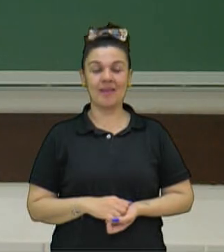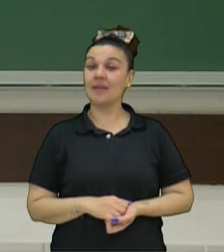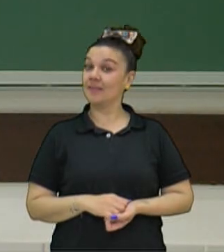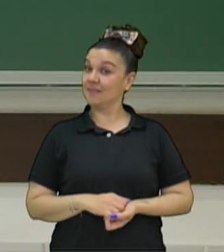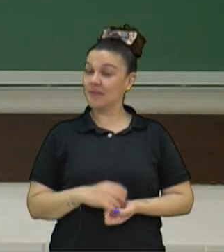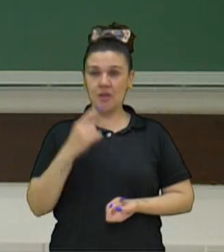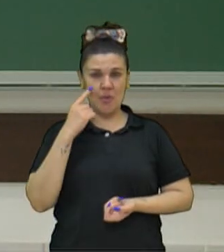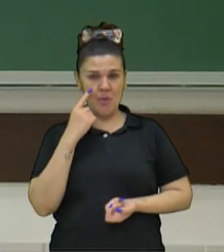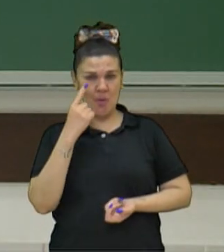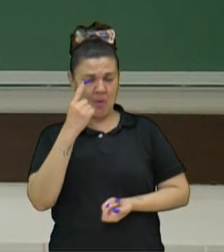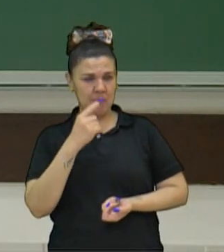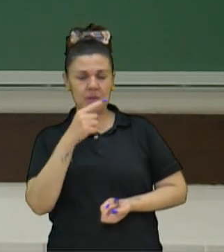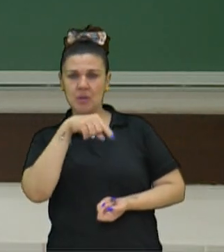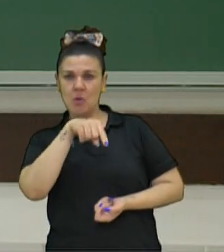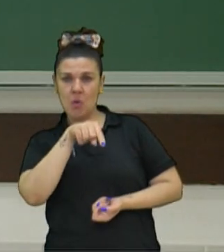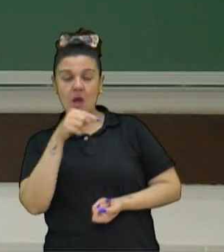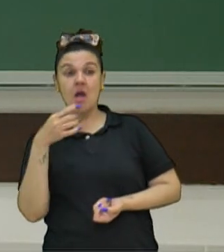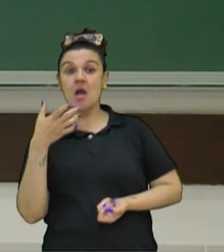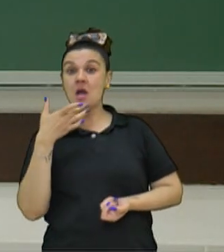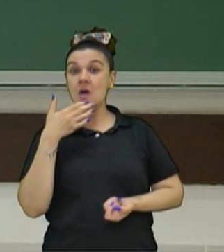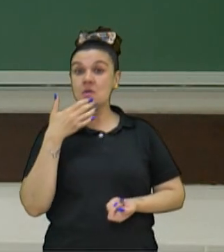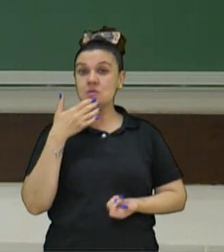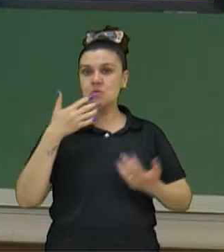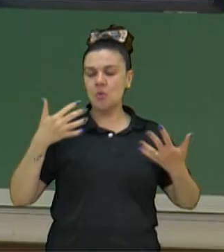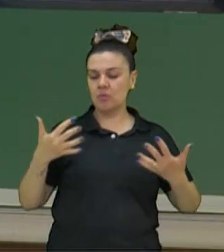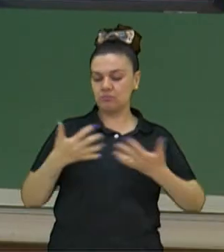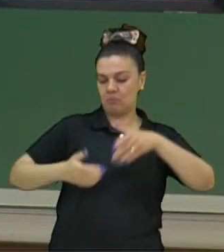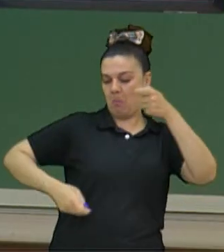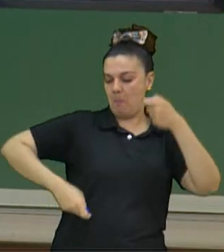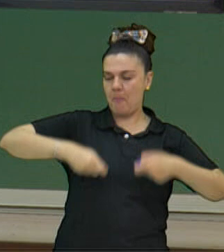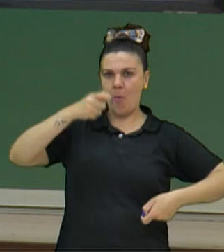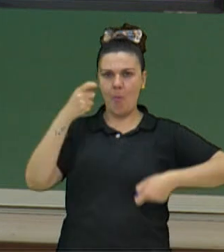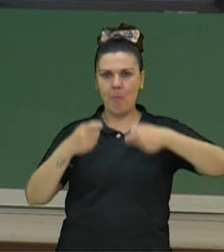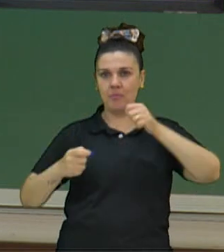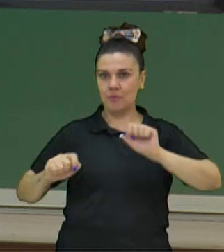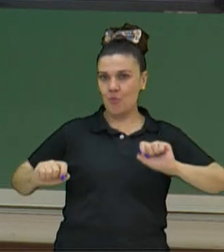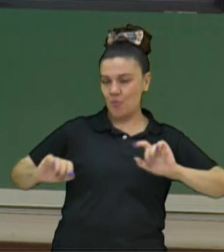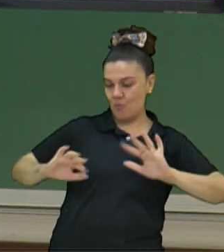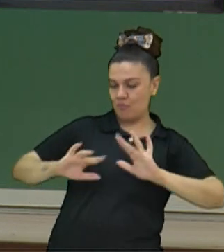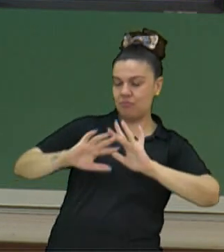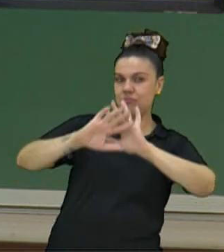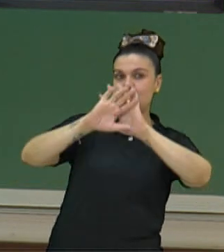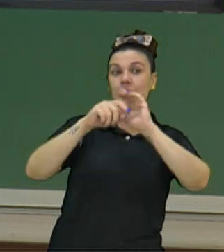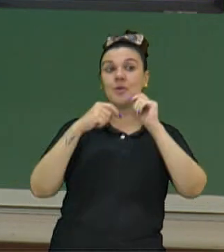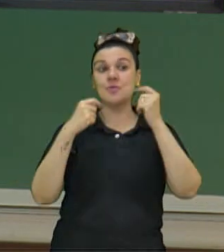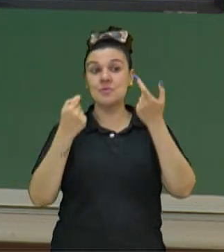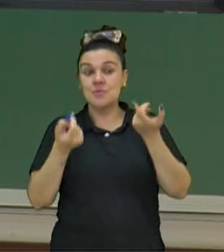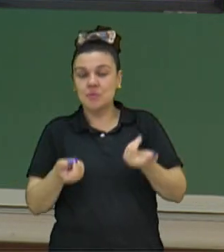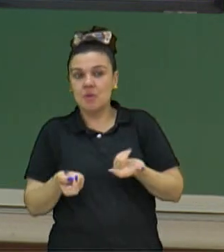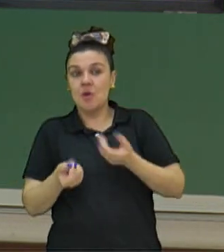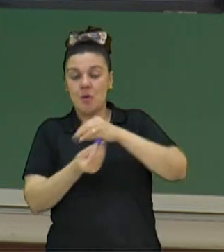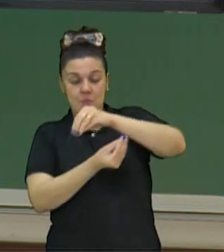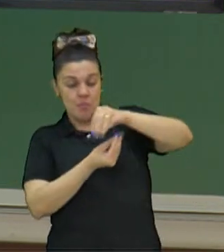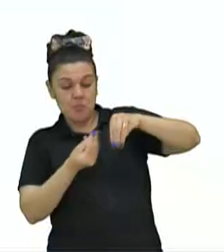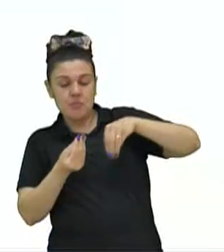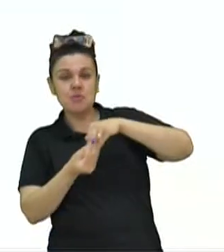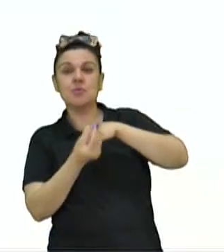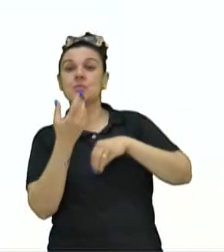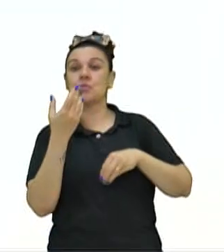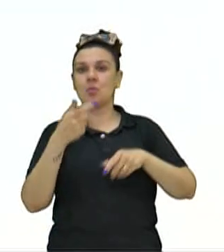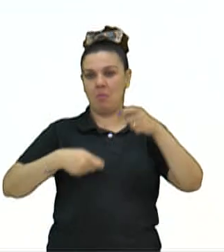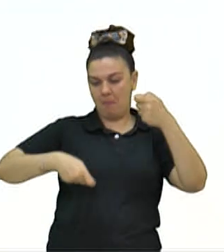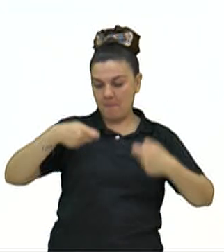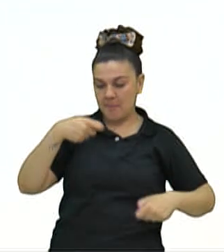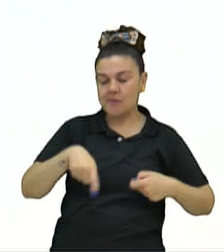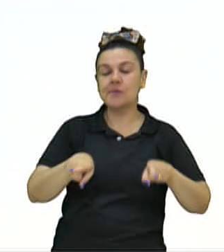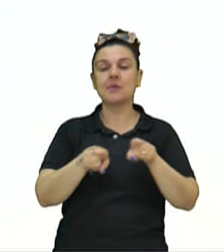Então, olha lá, ó, com as cores eles vão fazendo os sons, né? Então, o que, que eles usam? Eles misturam, então, instrumentos